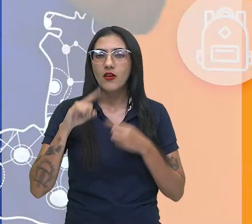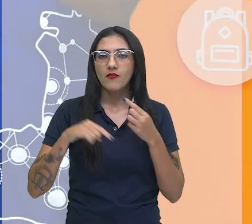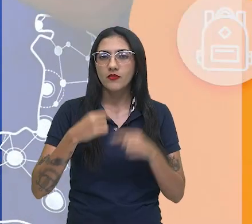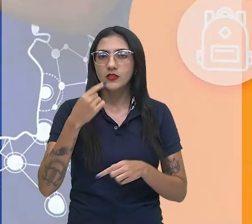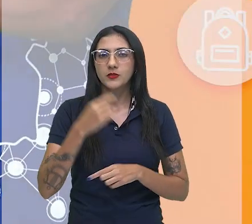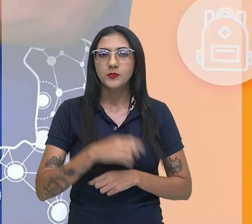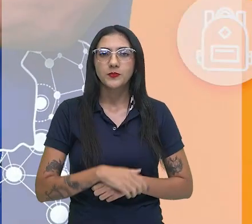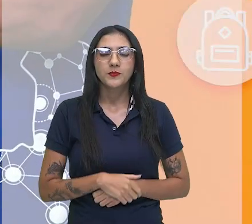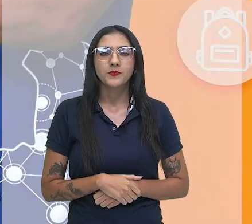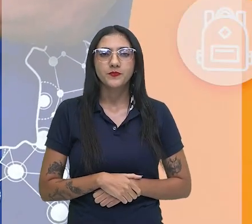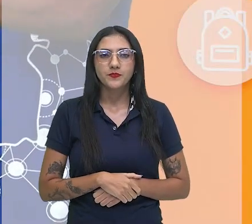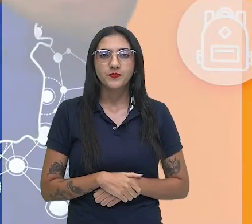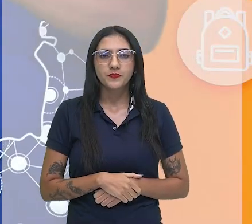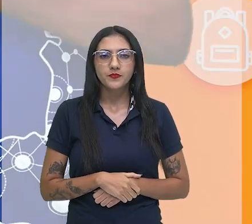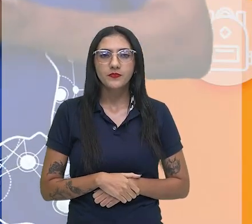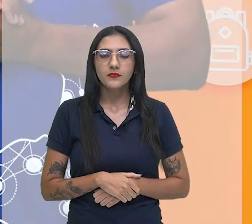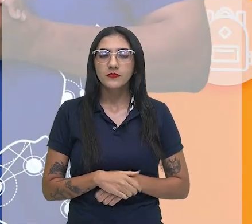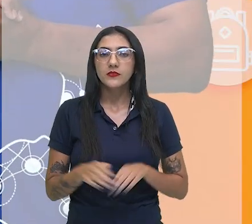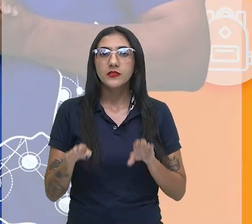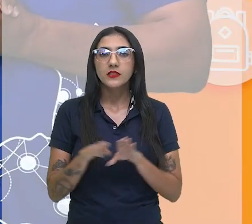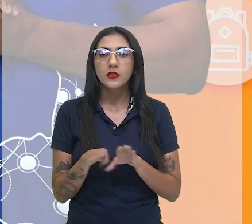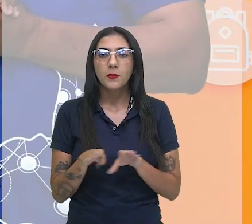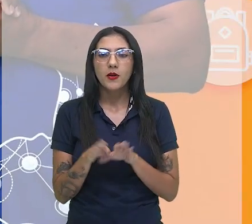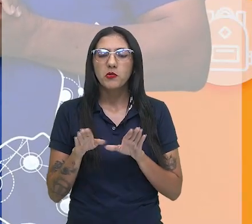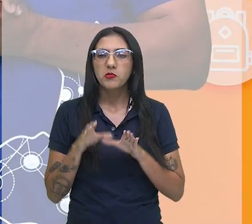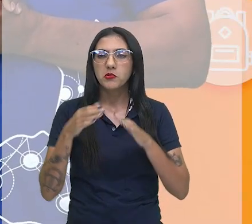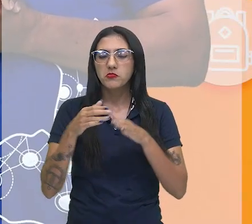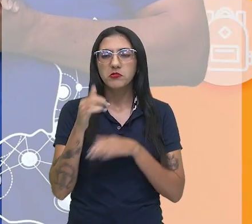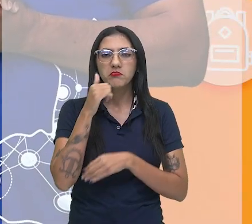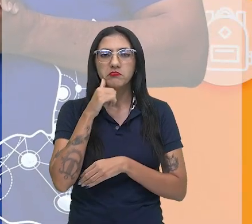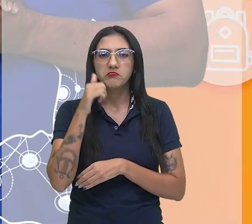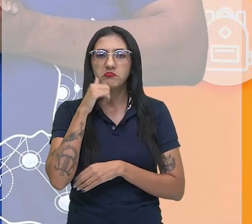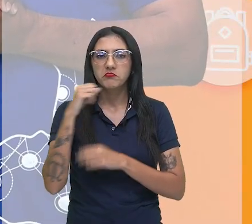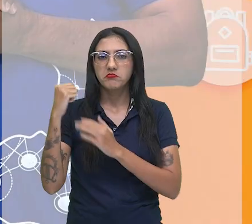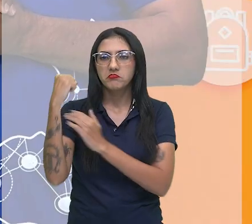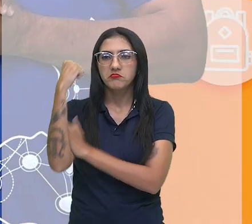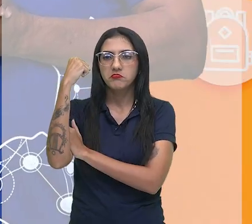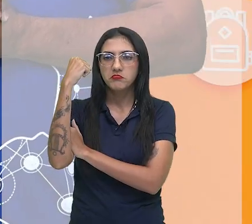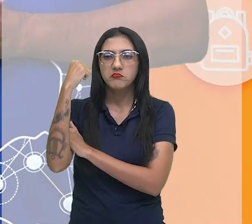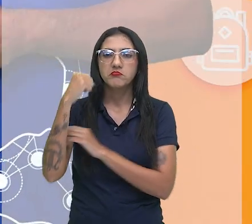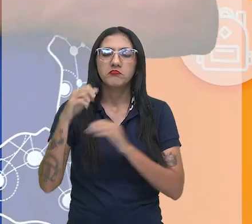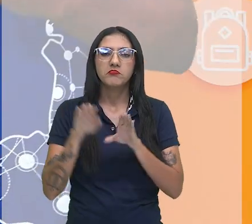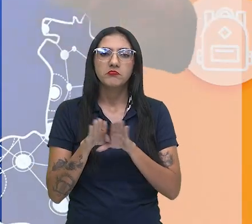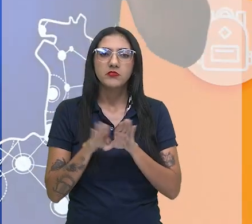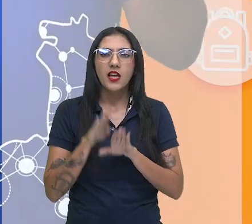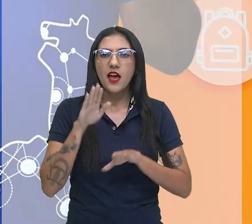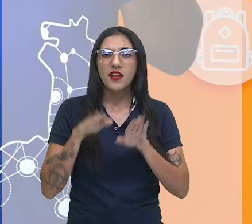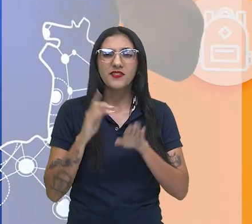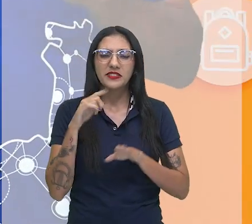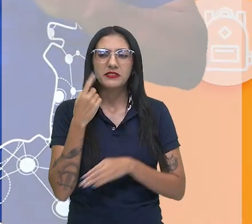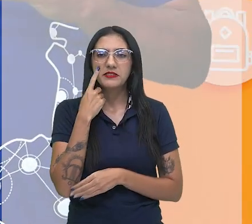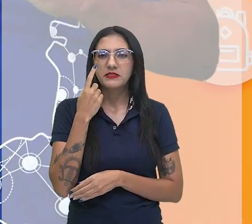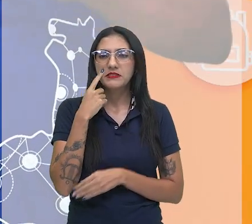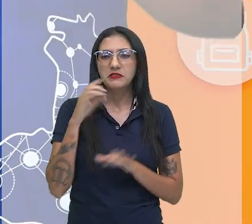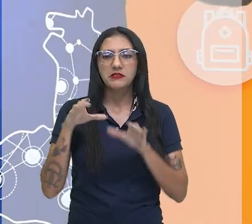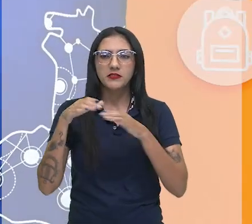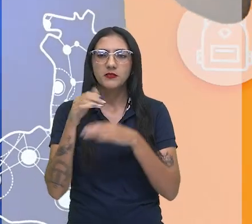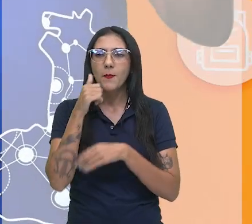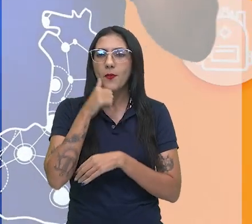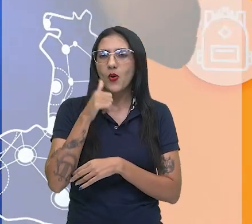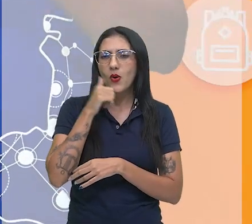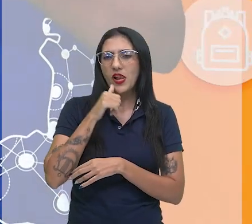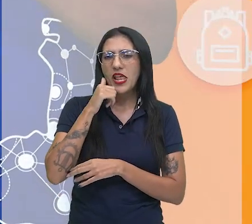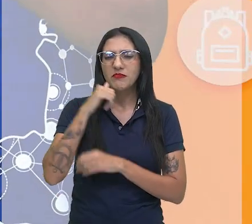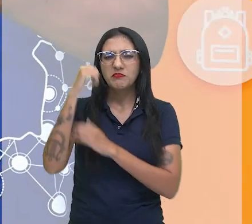Os movimentos feministas também, né? Às vezes a gente tem medo de falar movimentos feministas porque são